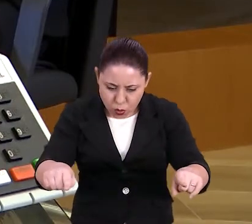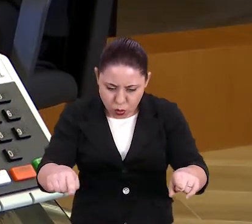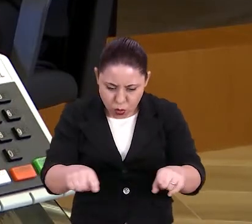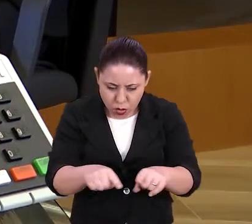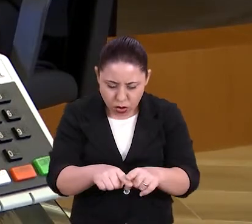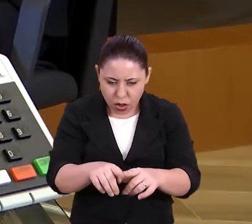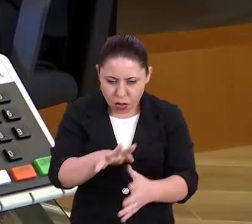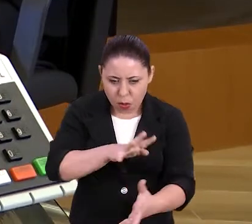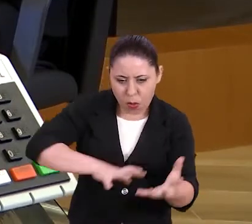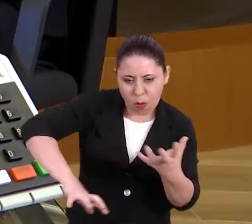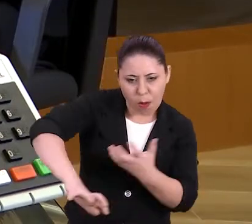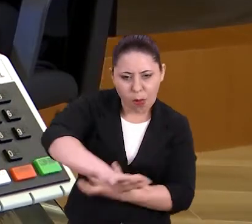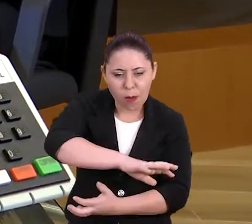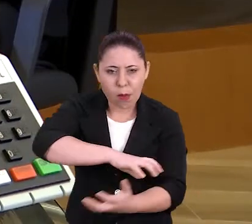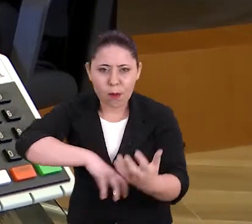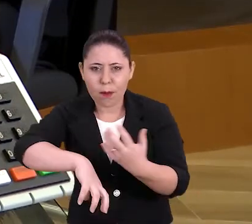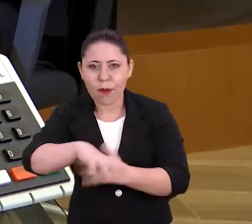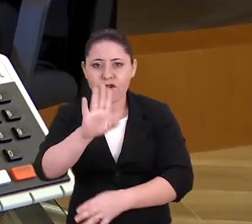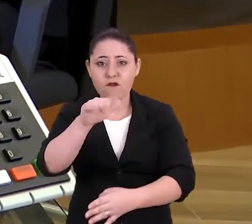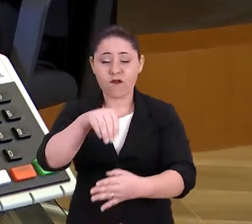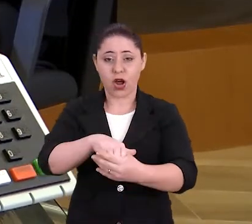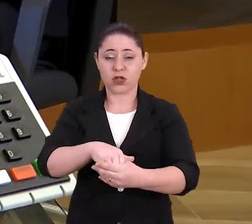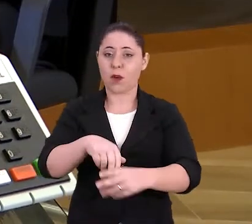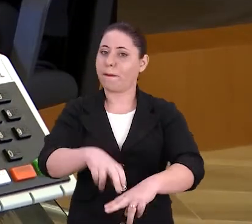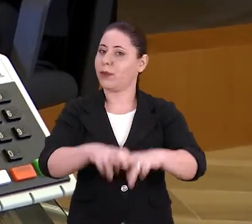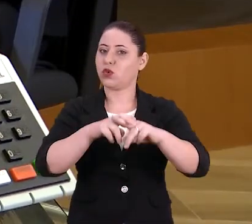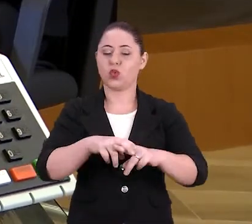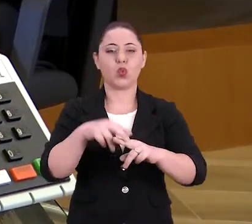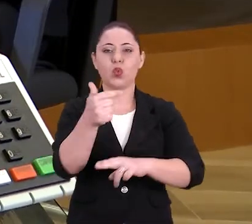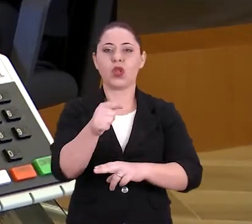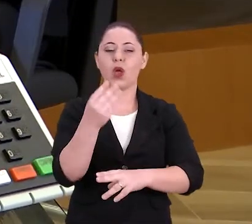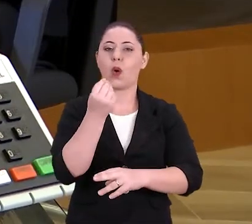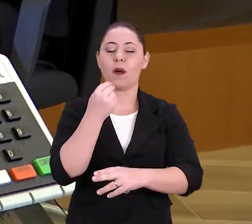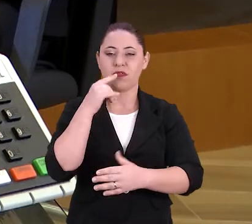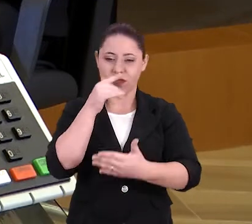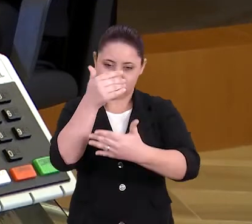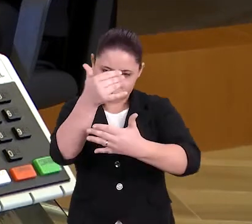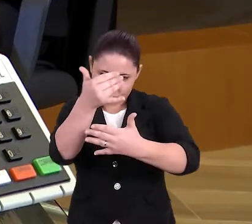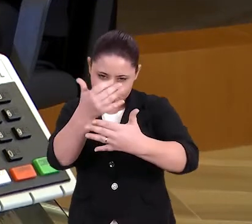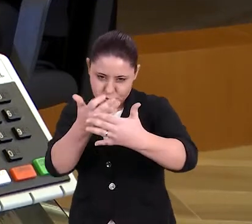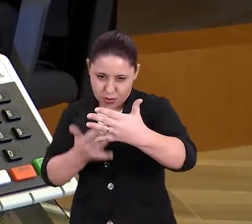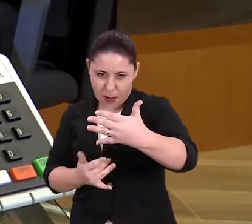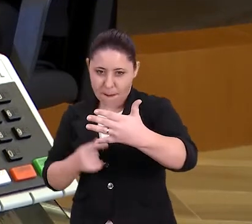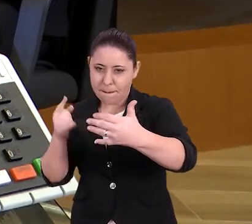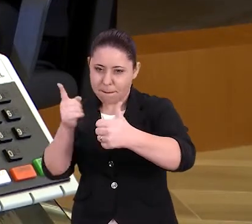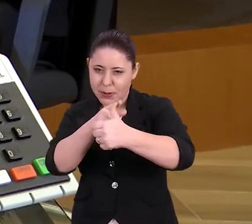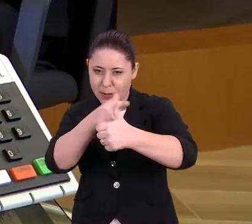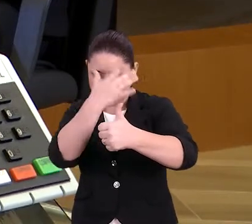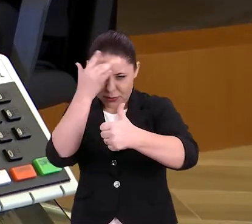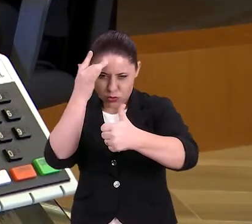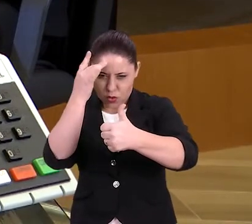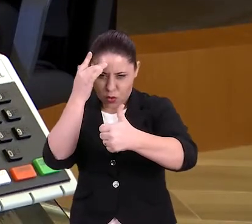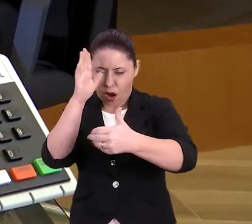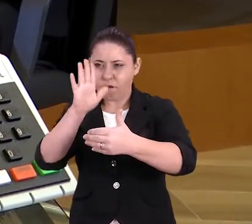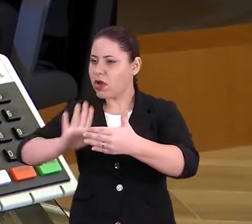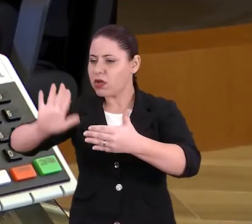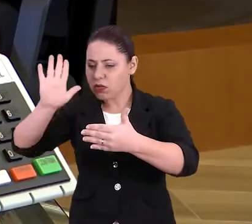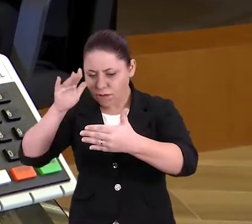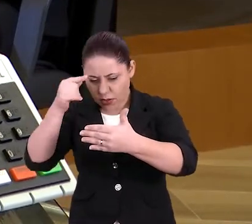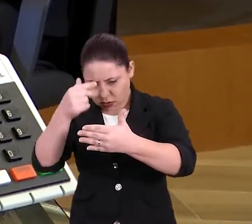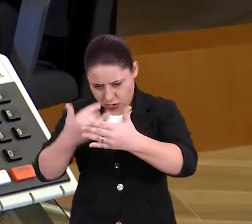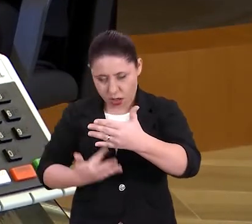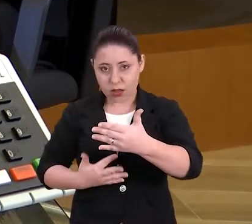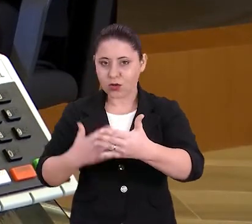um embaralhamento de todos os votos. Então, não tem como identificar a sequência de voto com o voto que foi